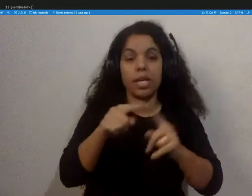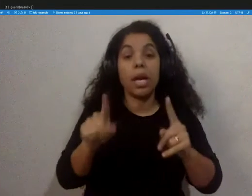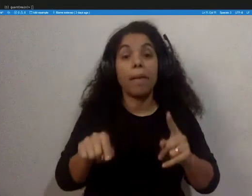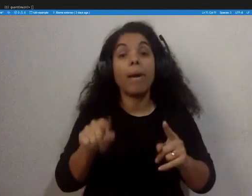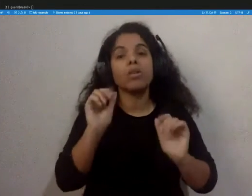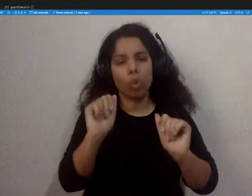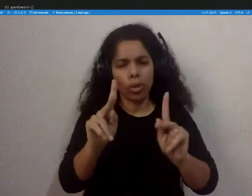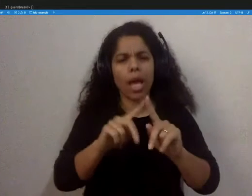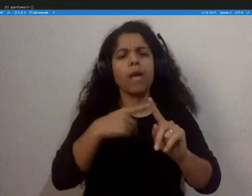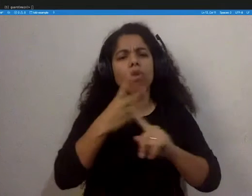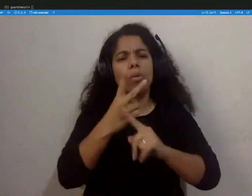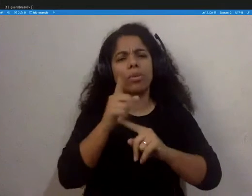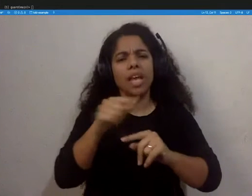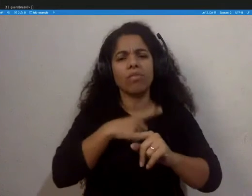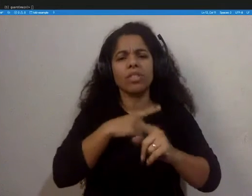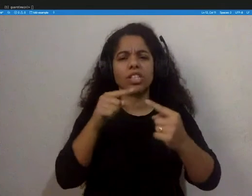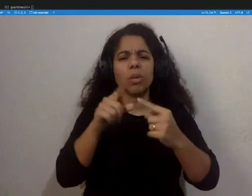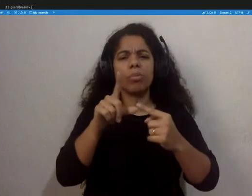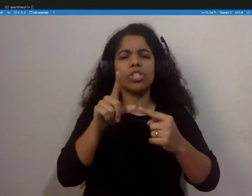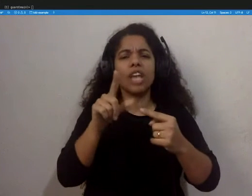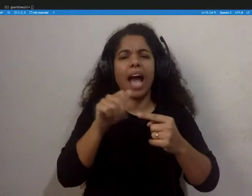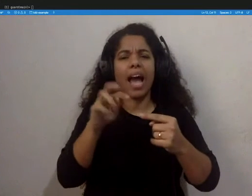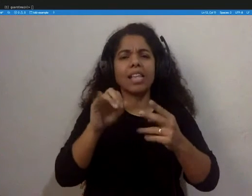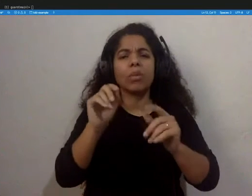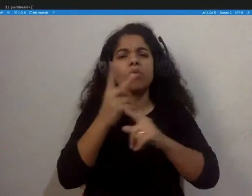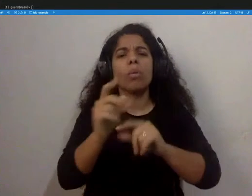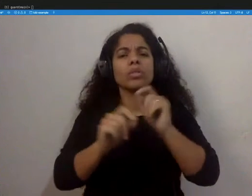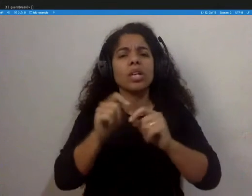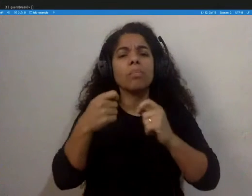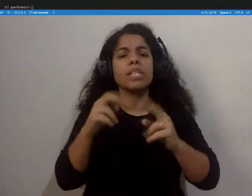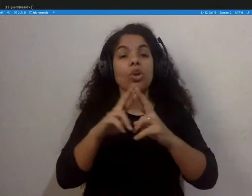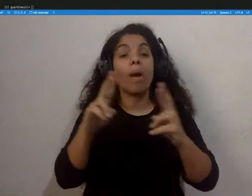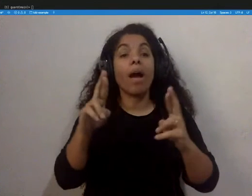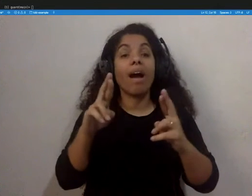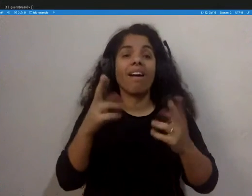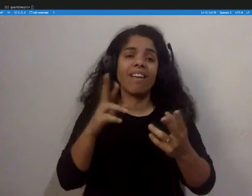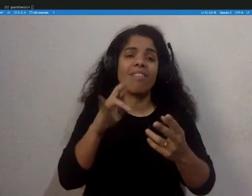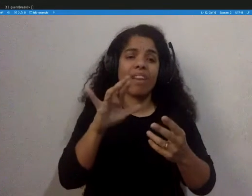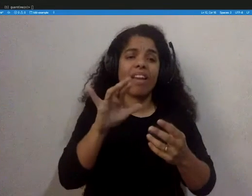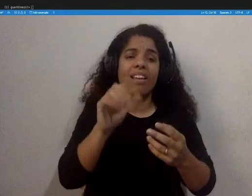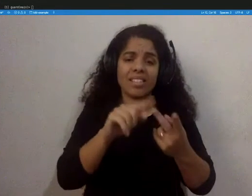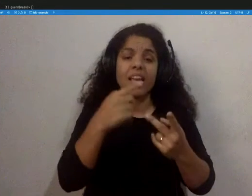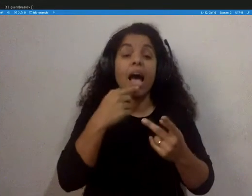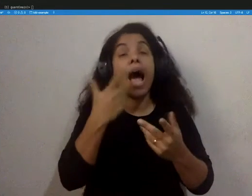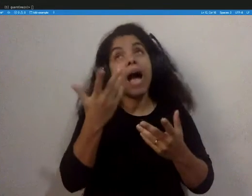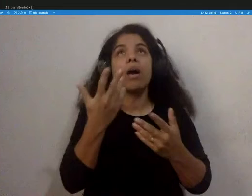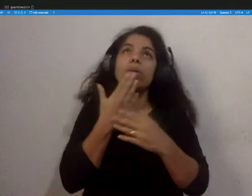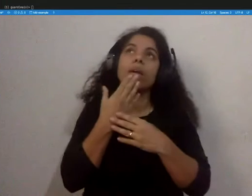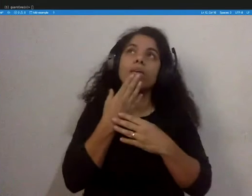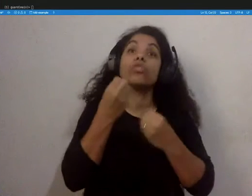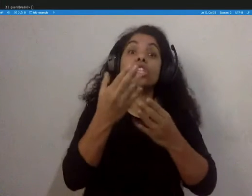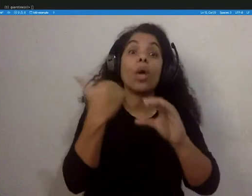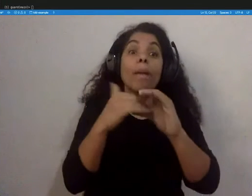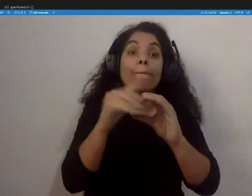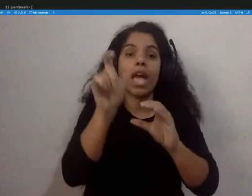Mas, beleza, eu vou buscar com você com destinatário, mas o que eu vou usar para buscar? Eu preciso de alguma referência. Ah, então eu vou passar para você o e-mail dessa pessoa, tá bom?